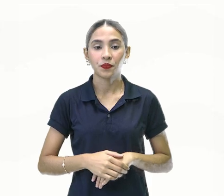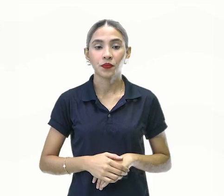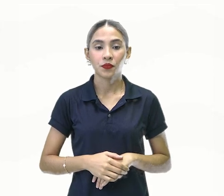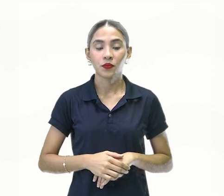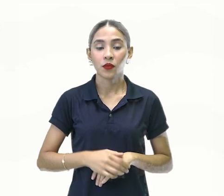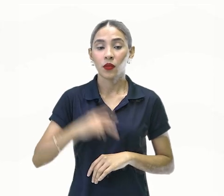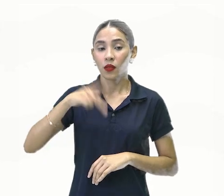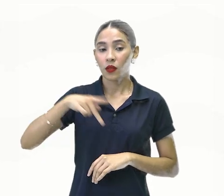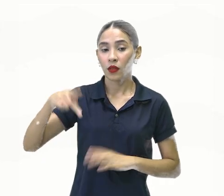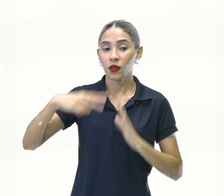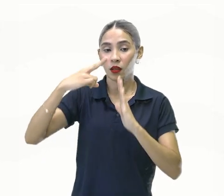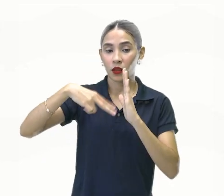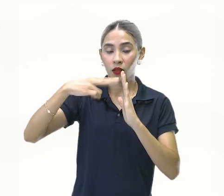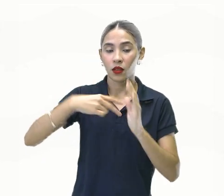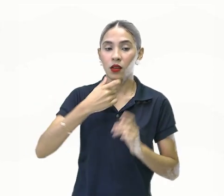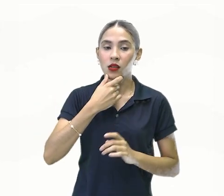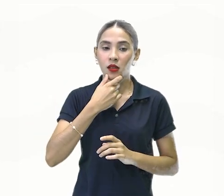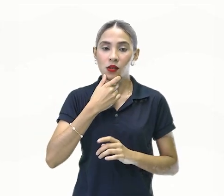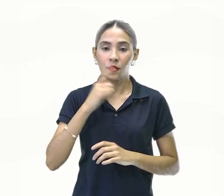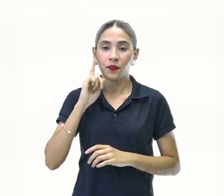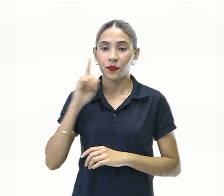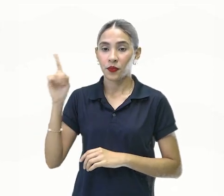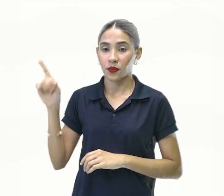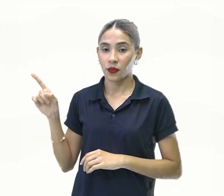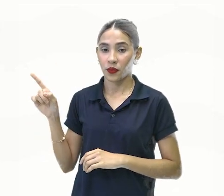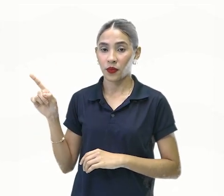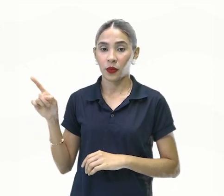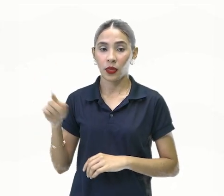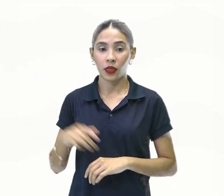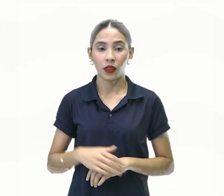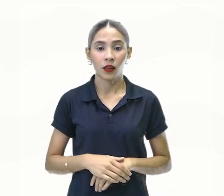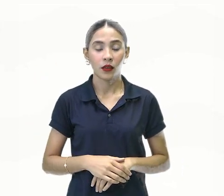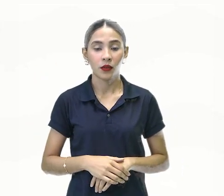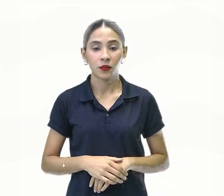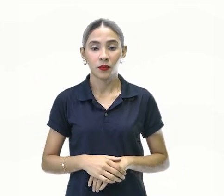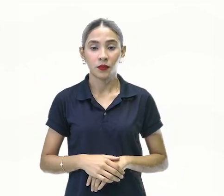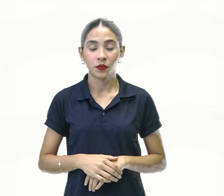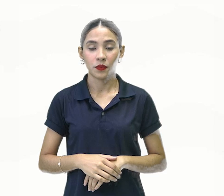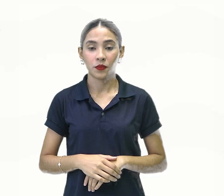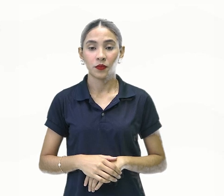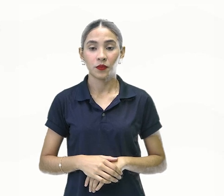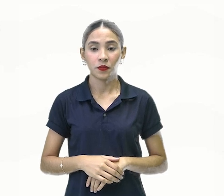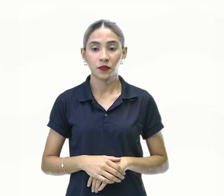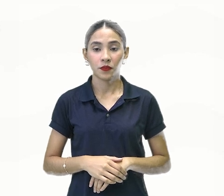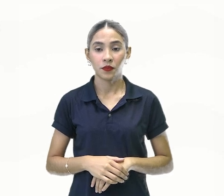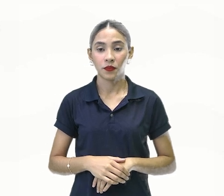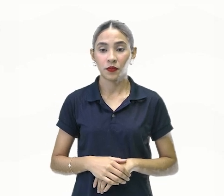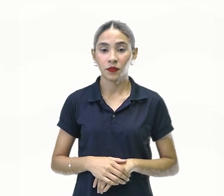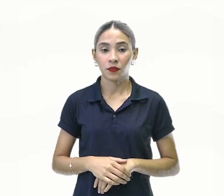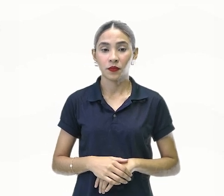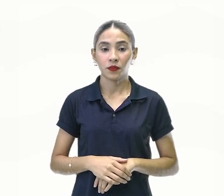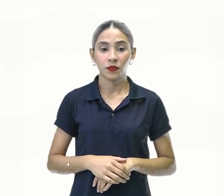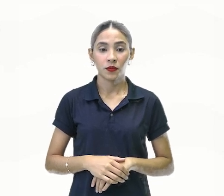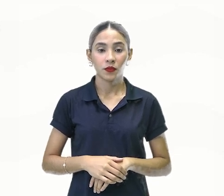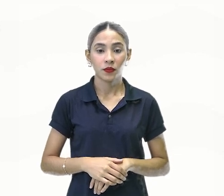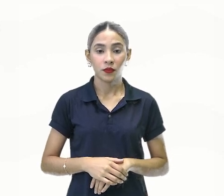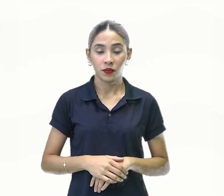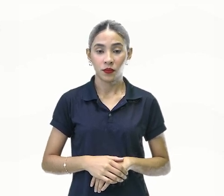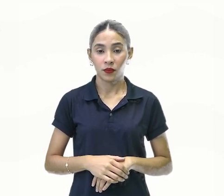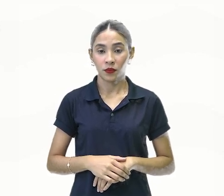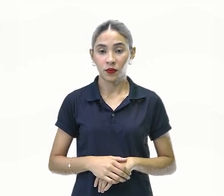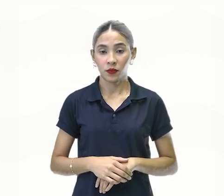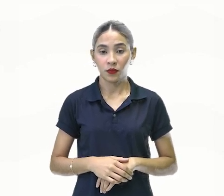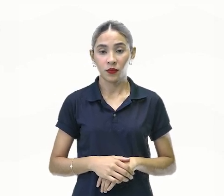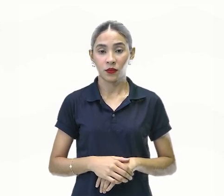Inform your doctor if you have a liver disease, kidney disease, or a history